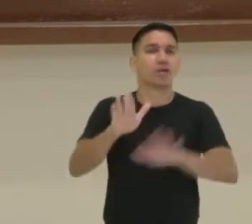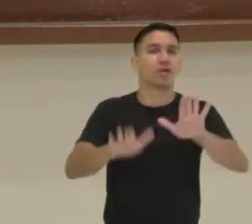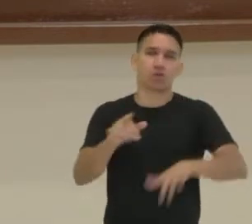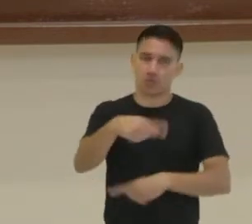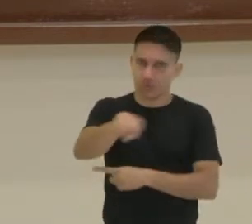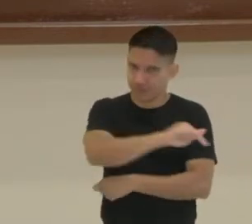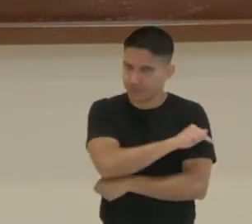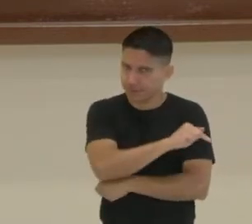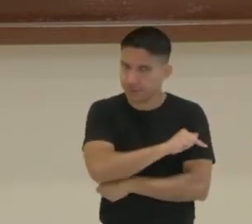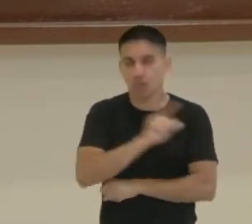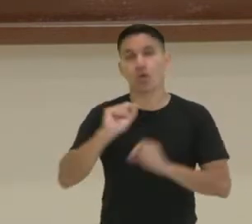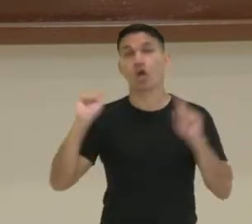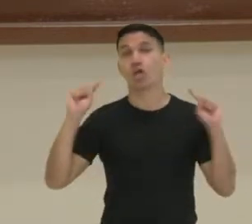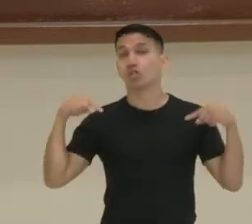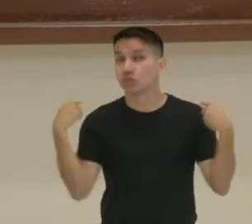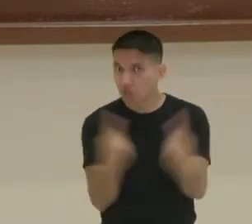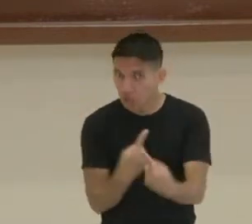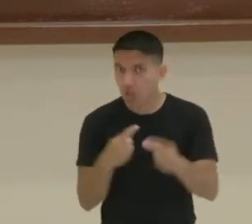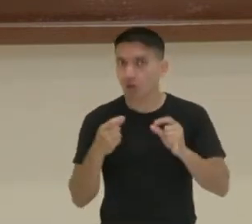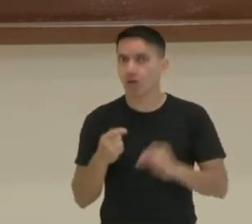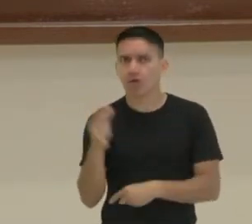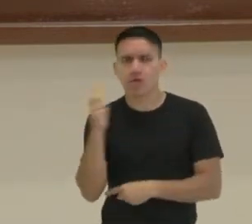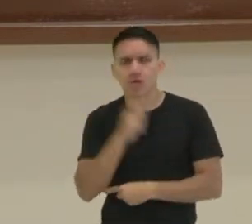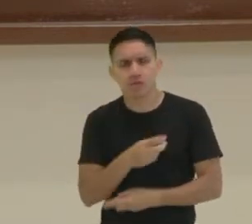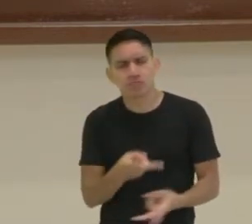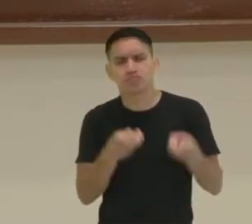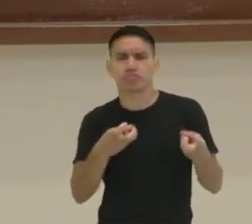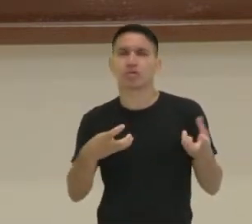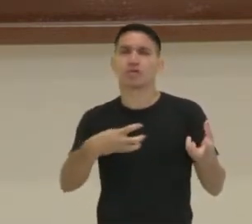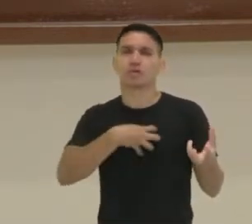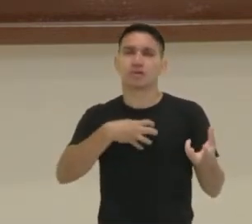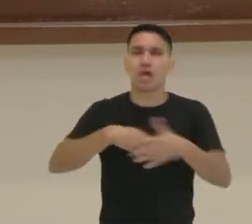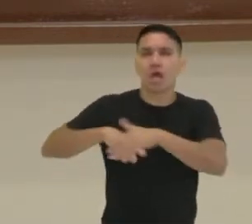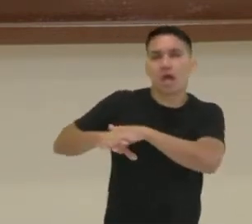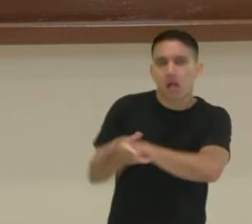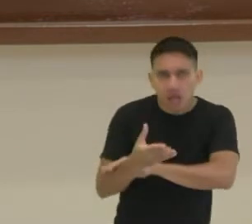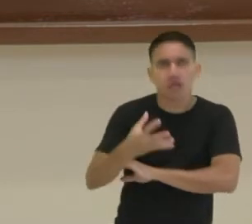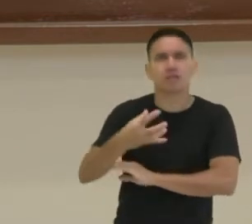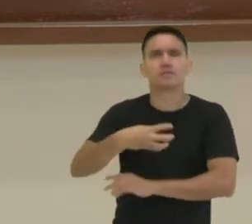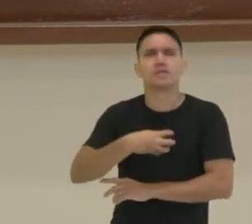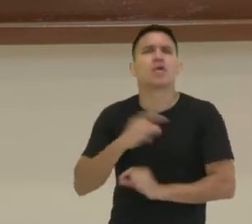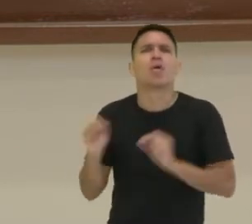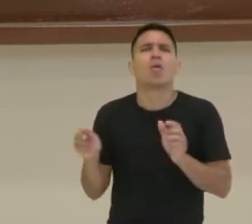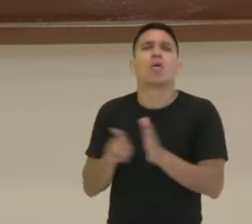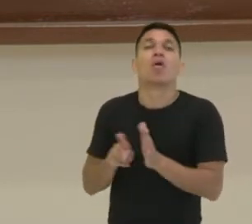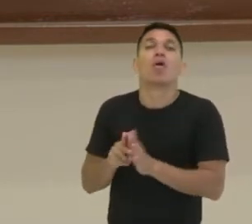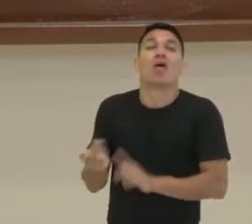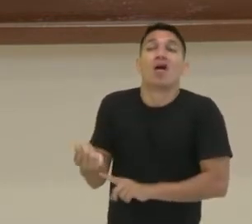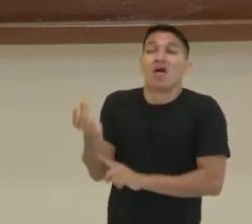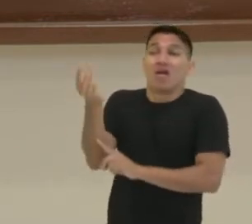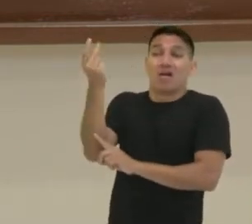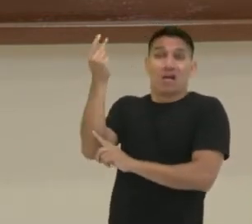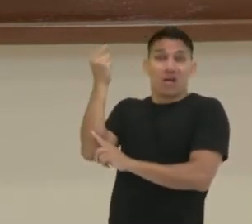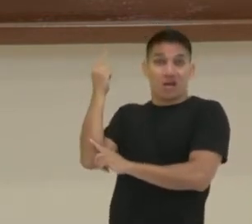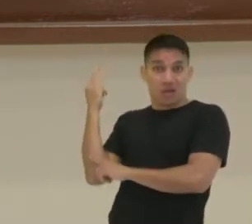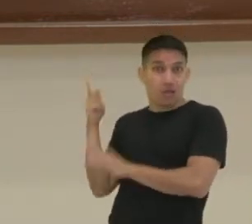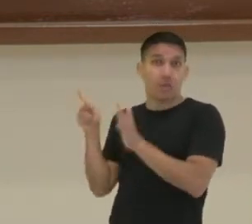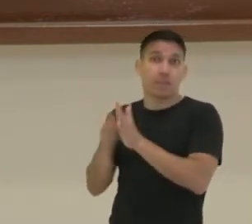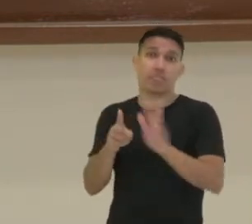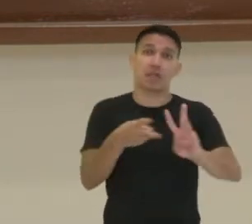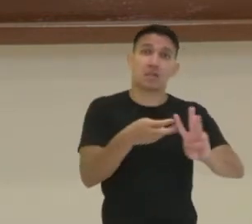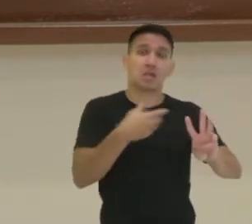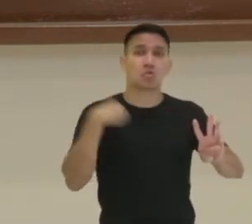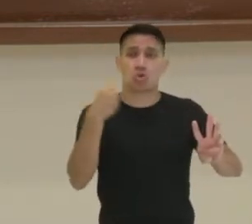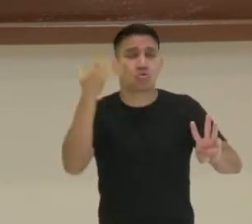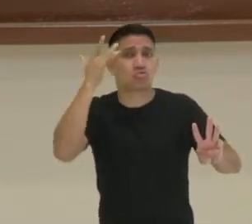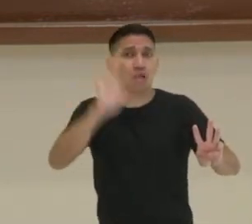anos, nós adotamos costumes ou temos costumes que vieram lá dos indígenas e nós nem